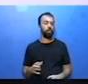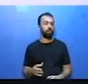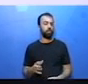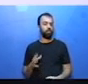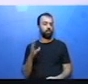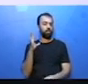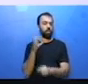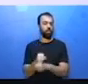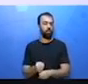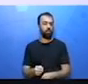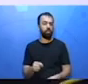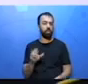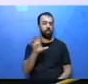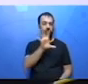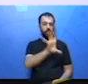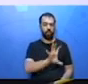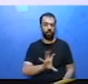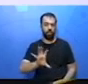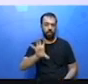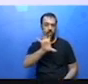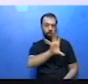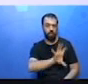inteira, tá?